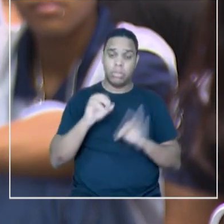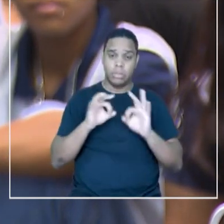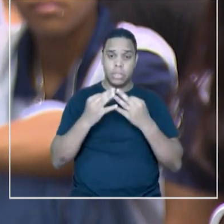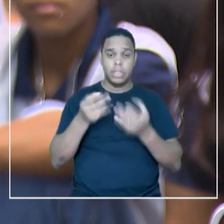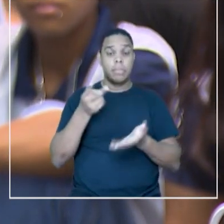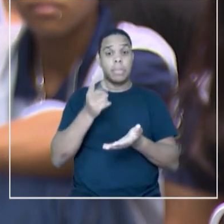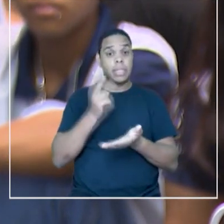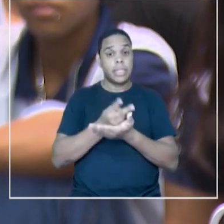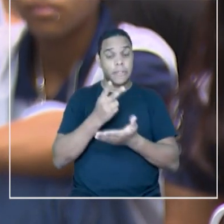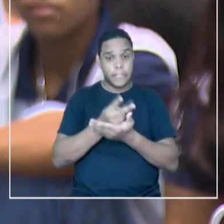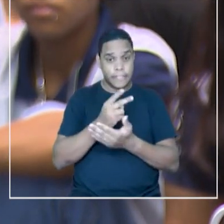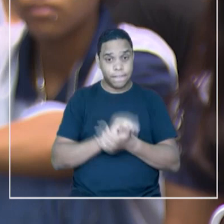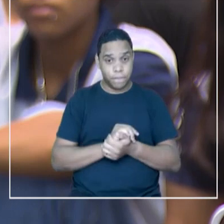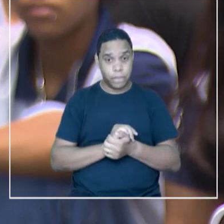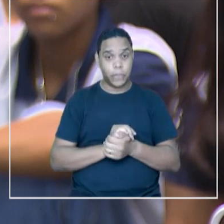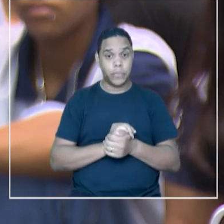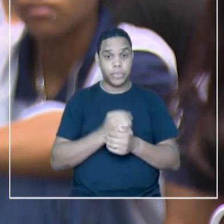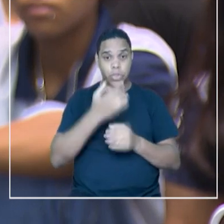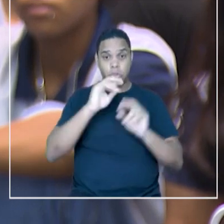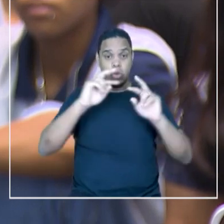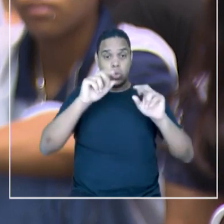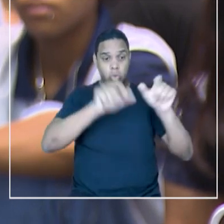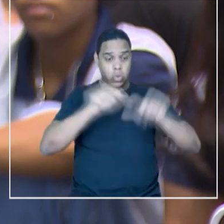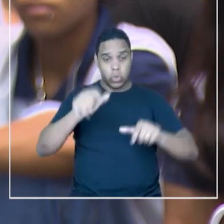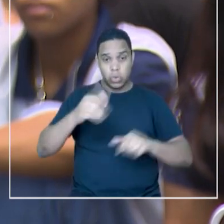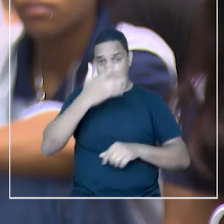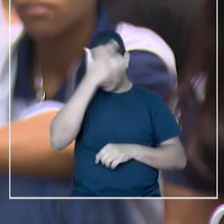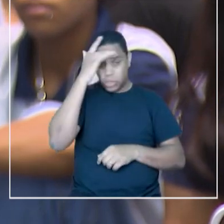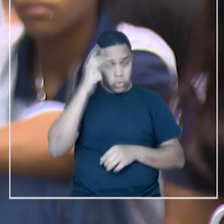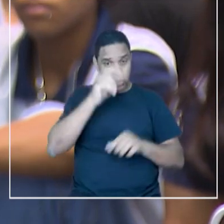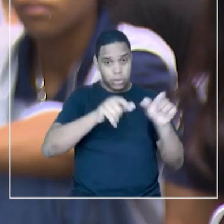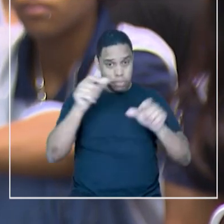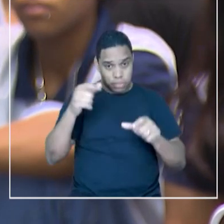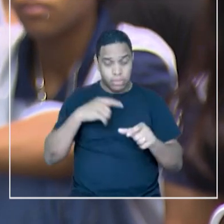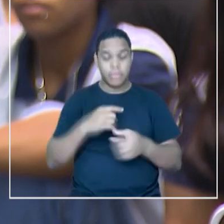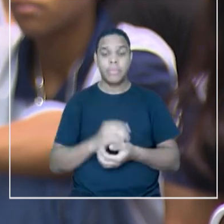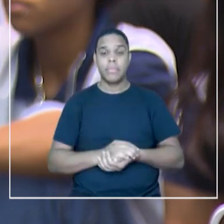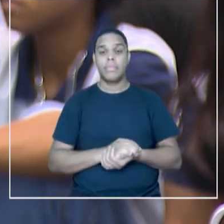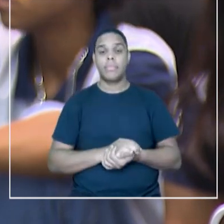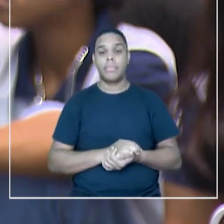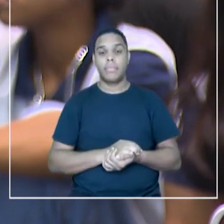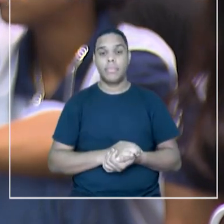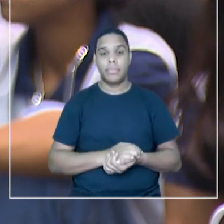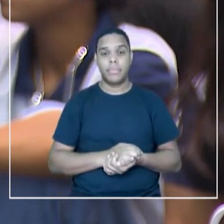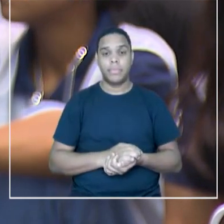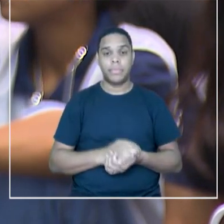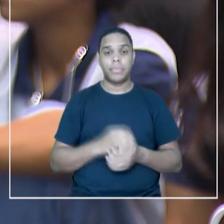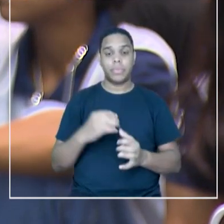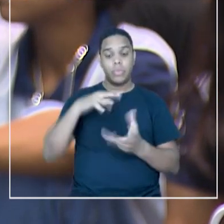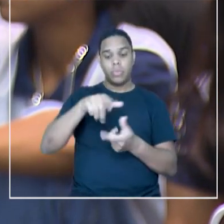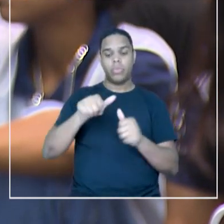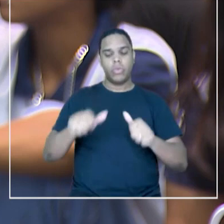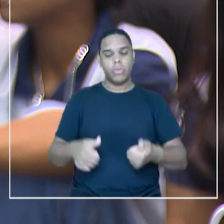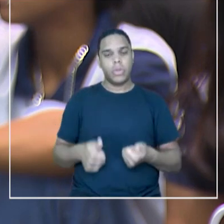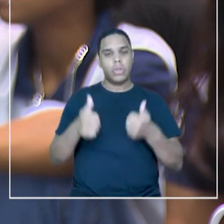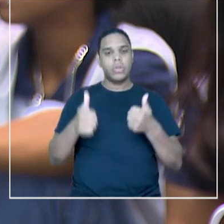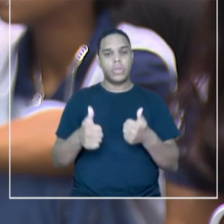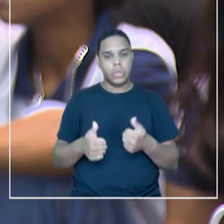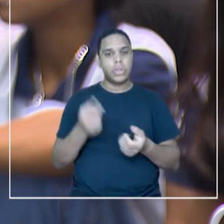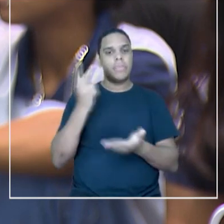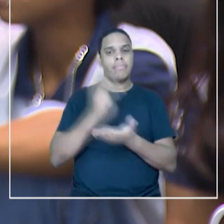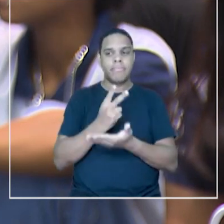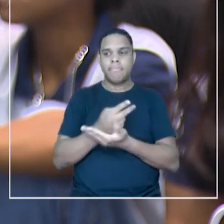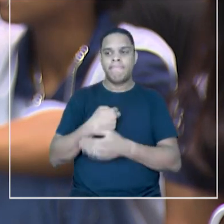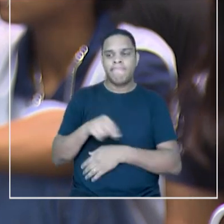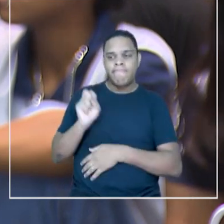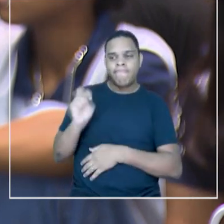foram seres humanos que tiveram aqui, fizeram com que esse mundo fosse um pouco melhor. E é isso que sempre me